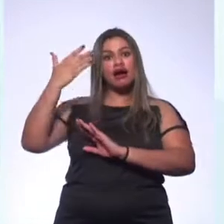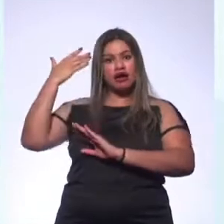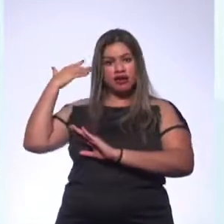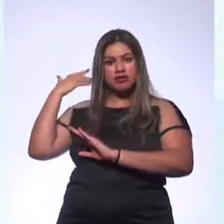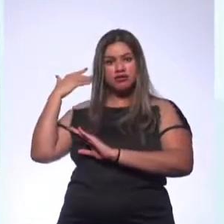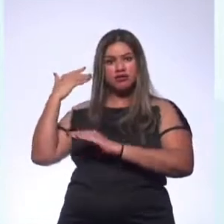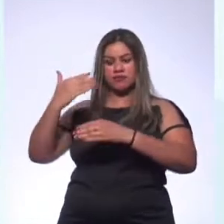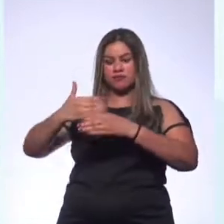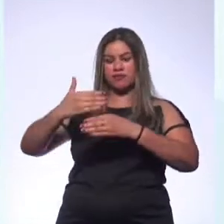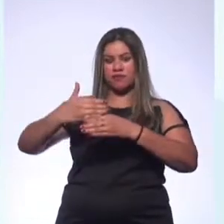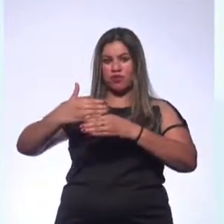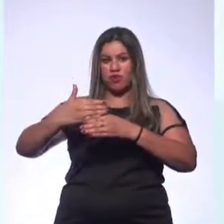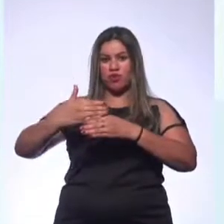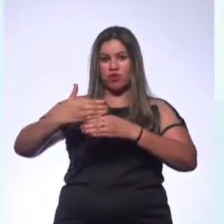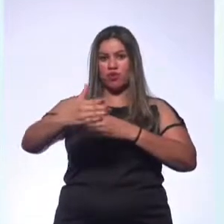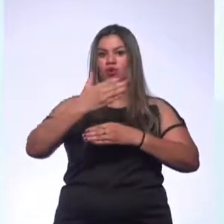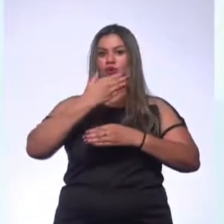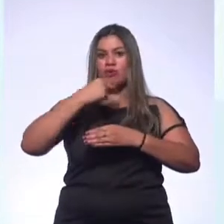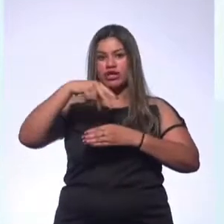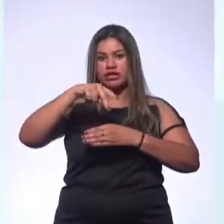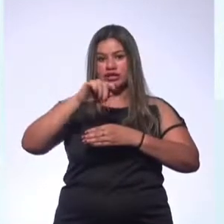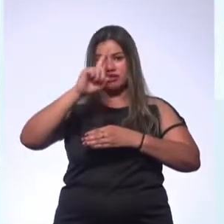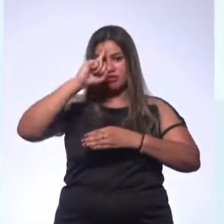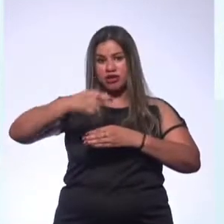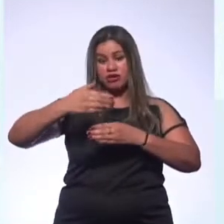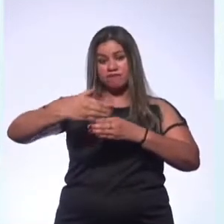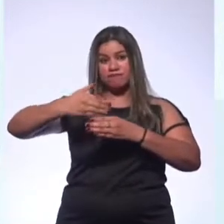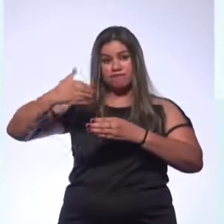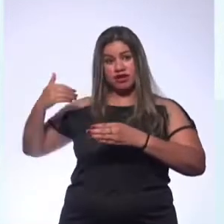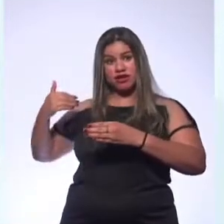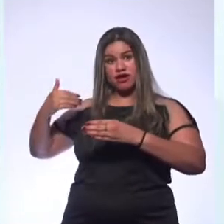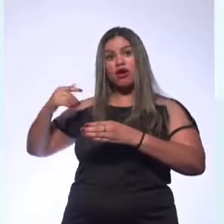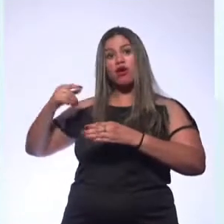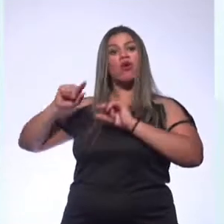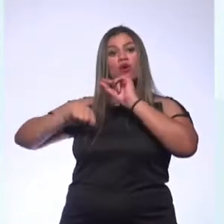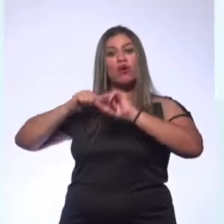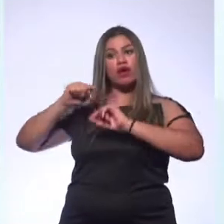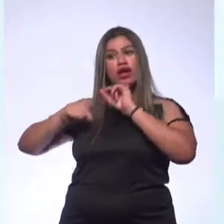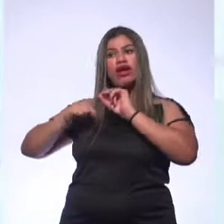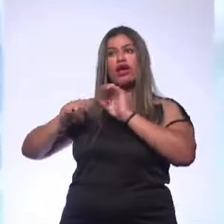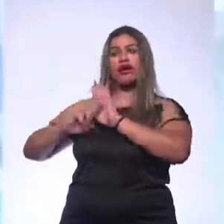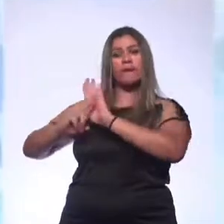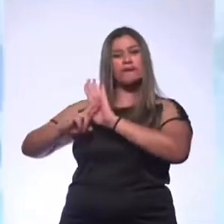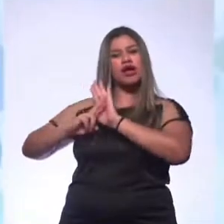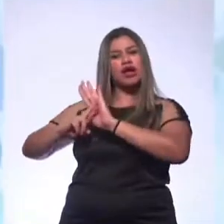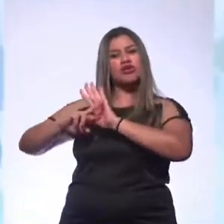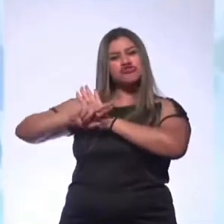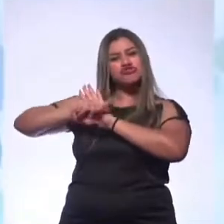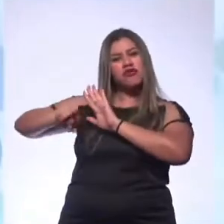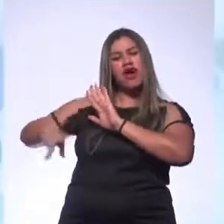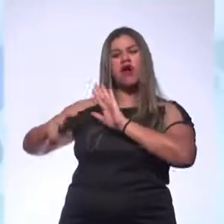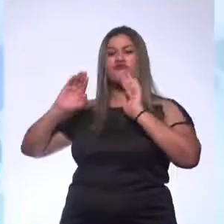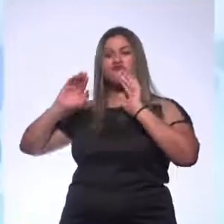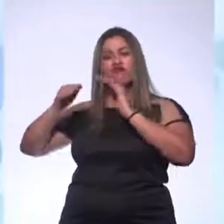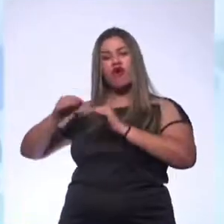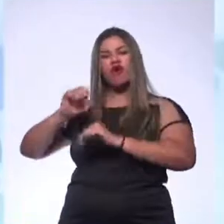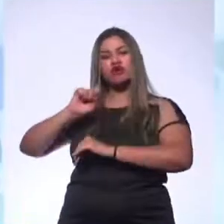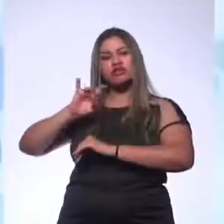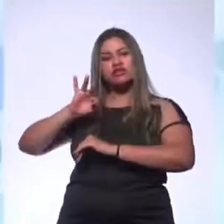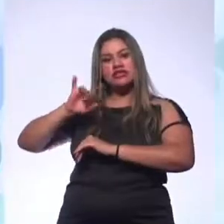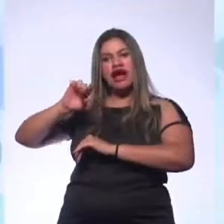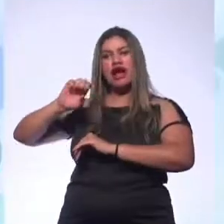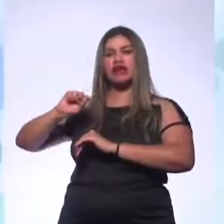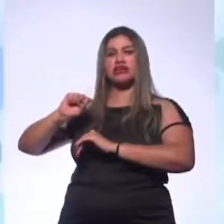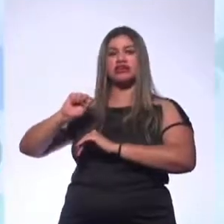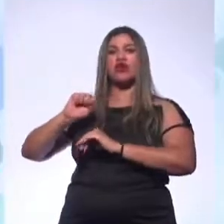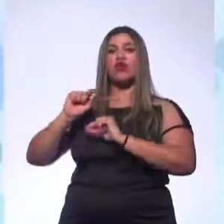aquele ideário criado pelo Joseph Stalin, todas aquelas representações que estavam voltadas à sua